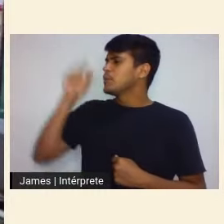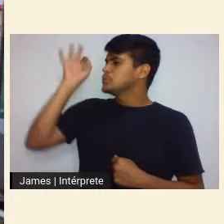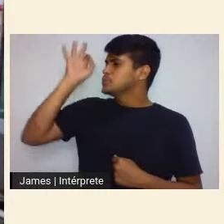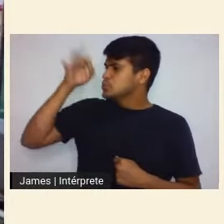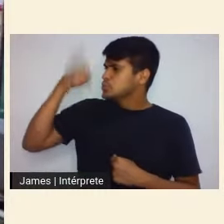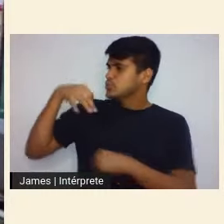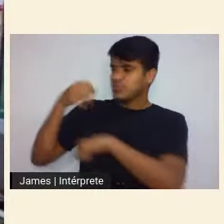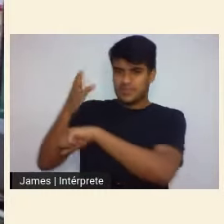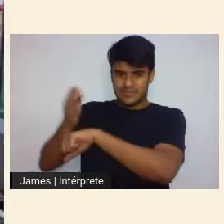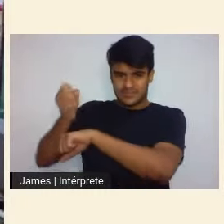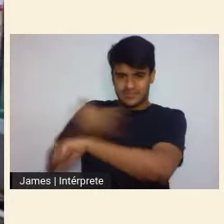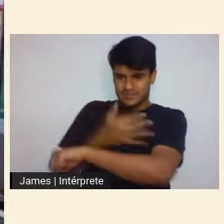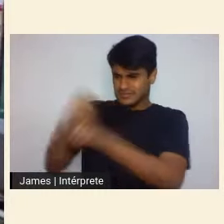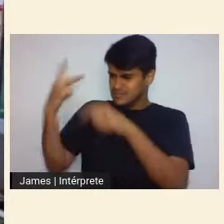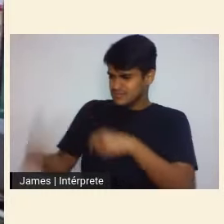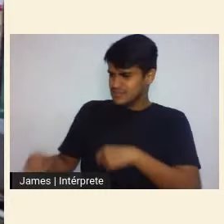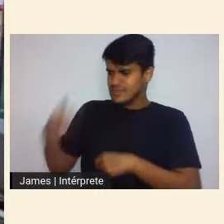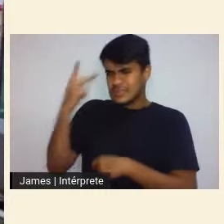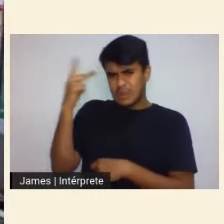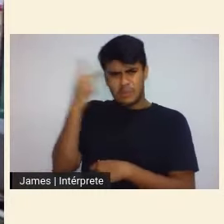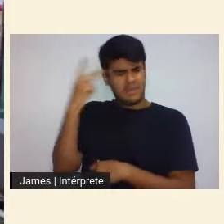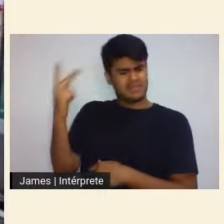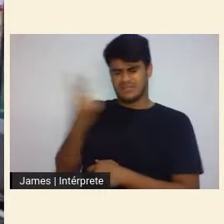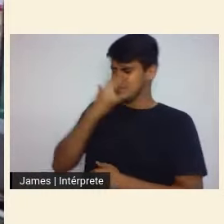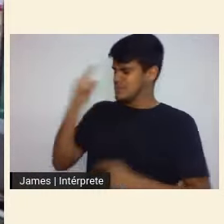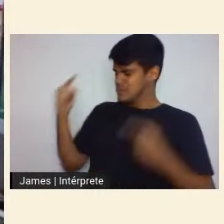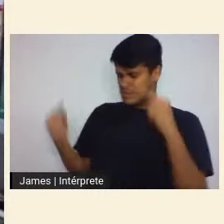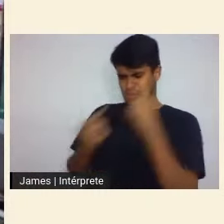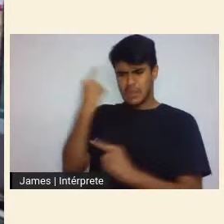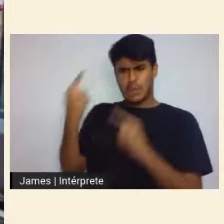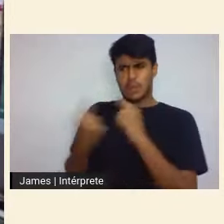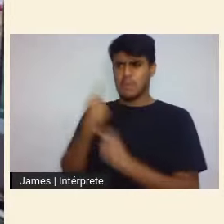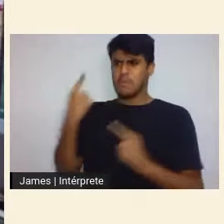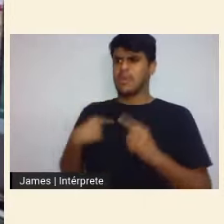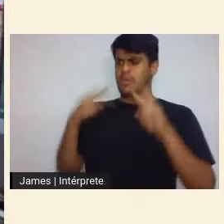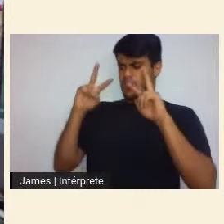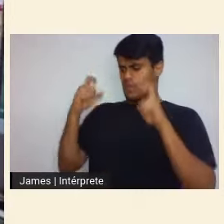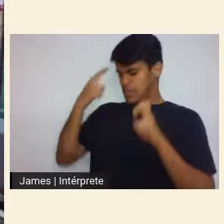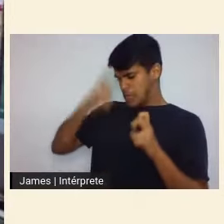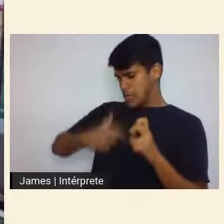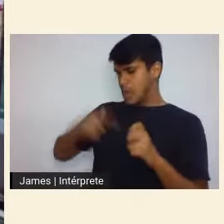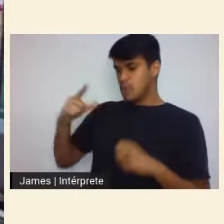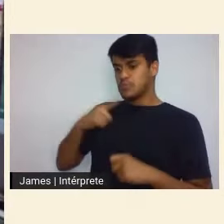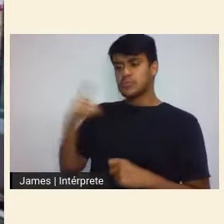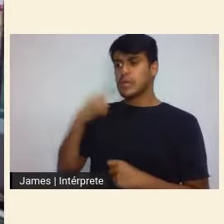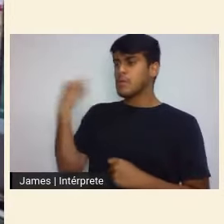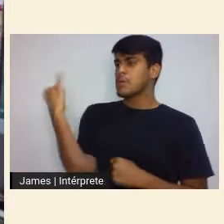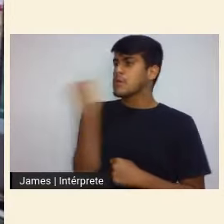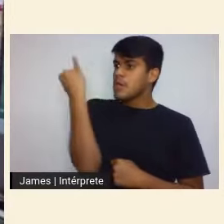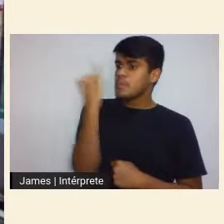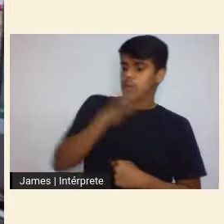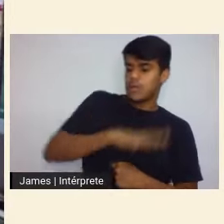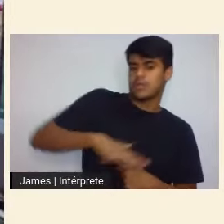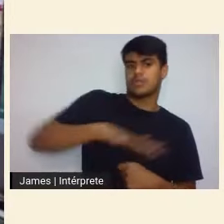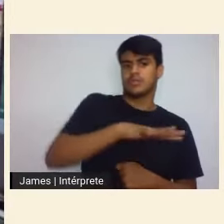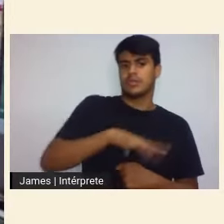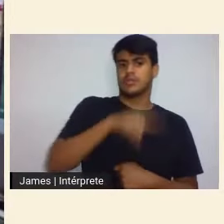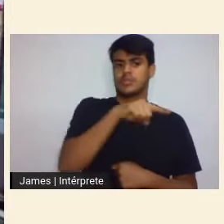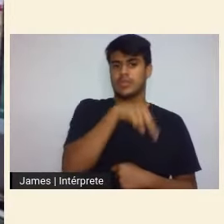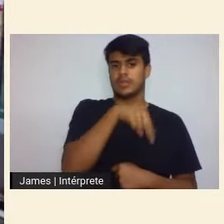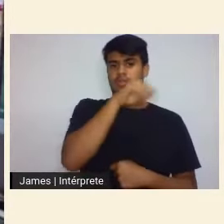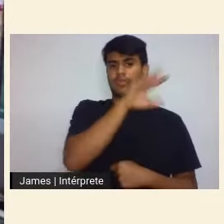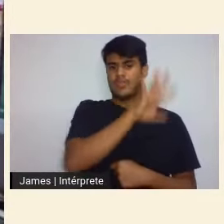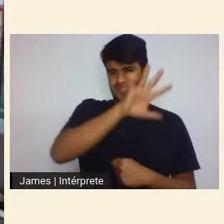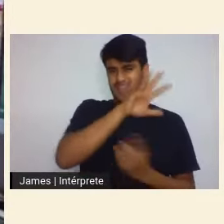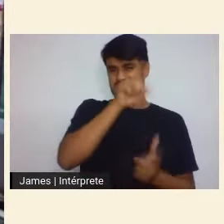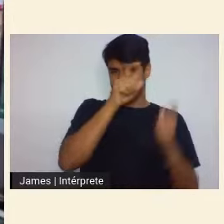modernista paulista não faz jus à importância que ele atribui ao movimento que ele capitaneou no